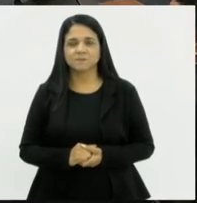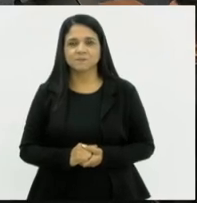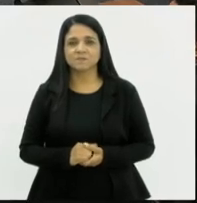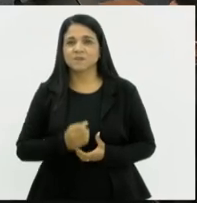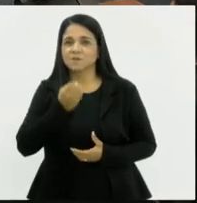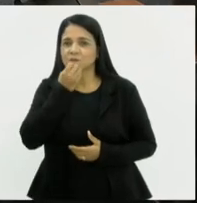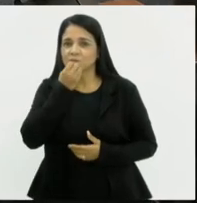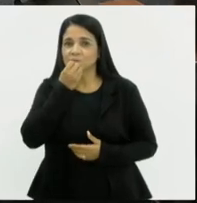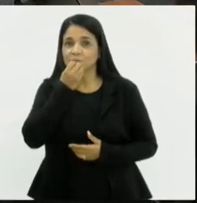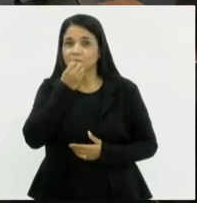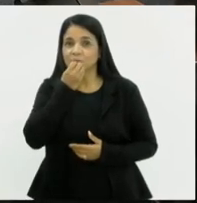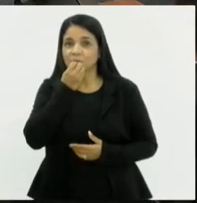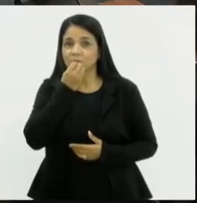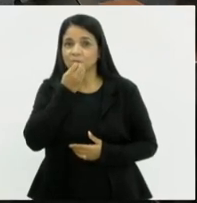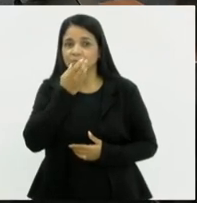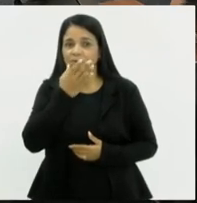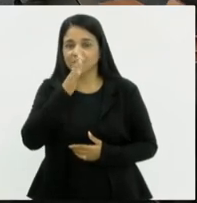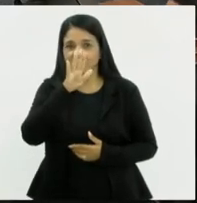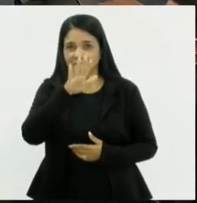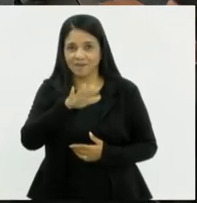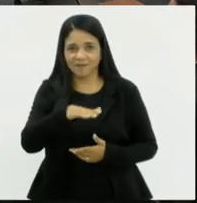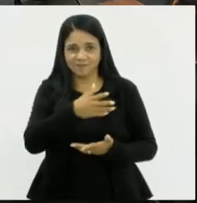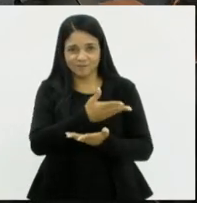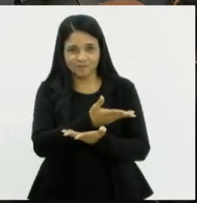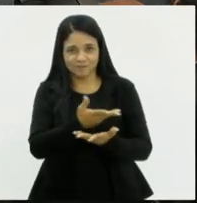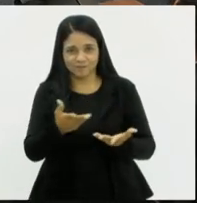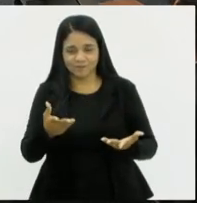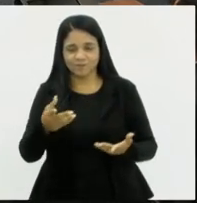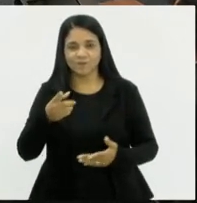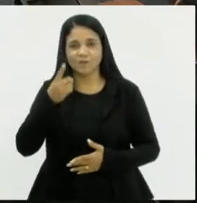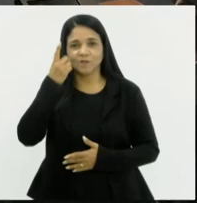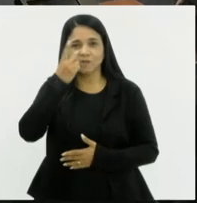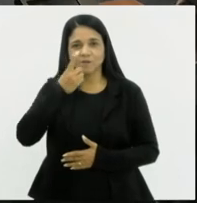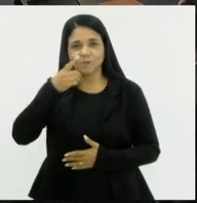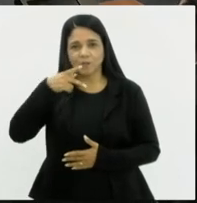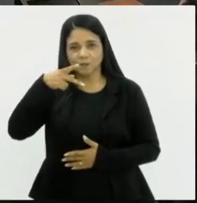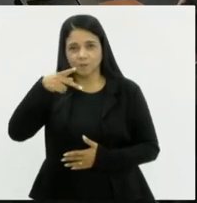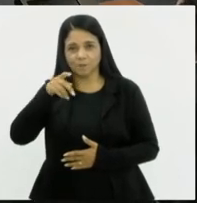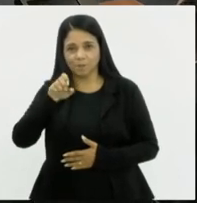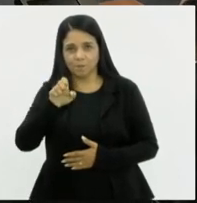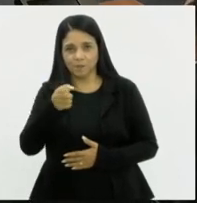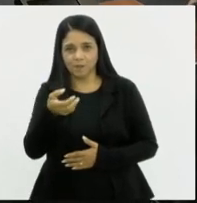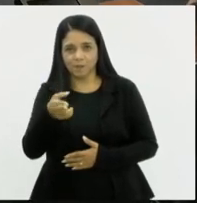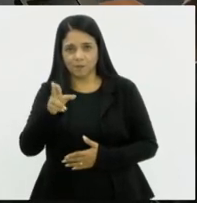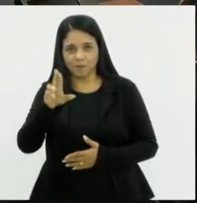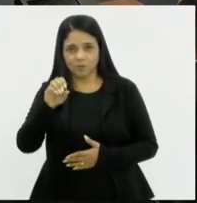Boa tarde a todos. Deputado Pedro Brazão, muito obrigada pela